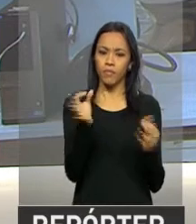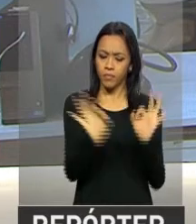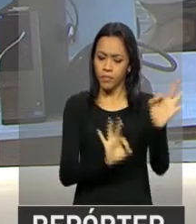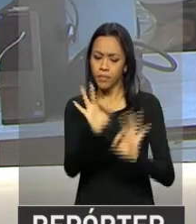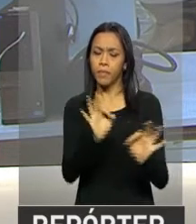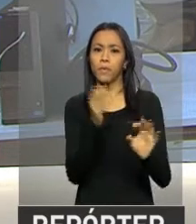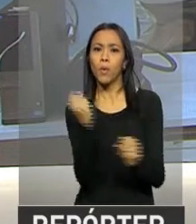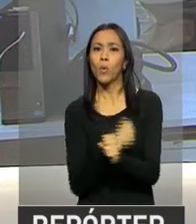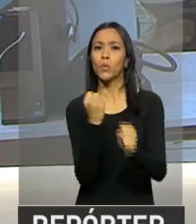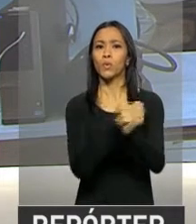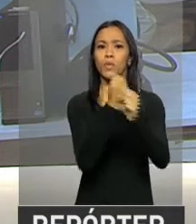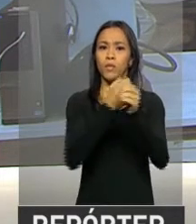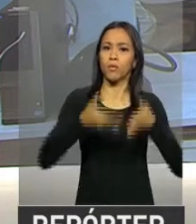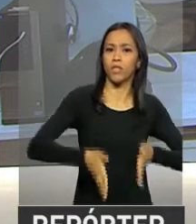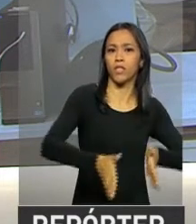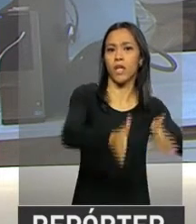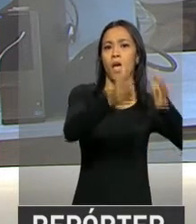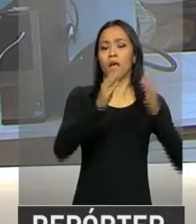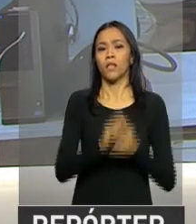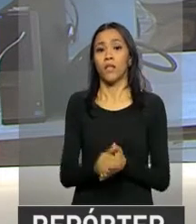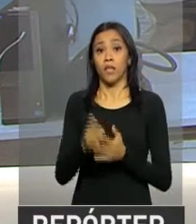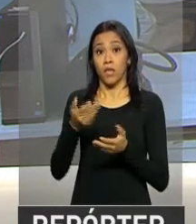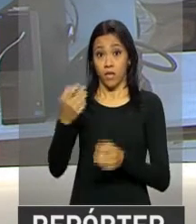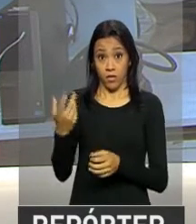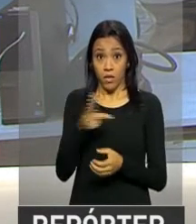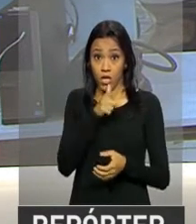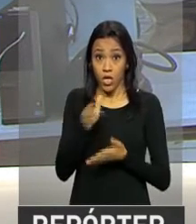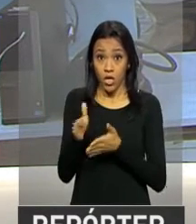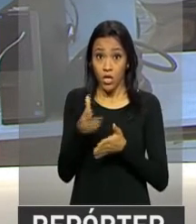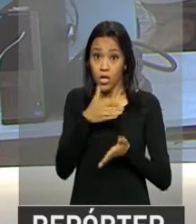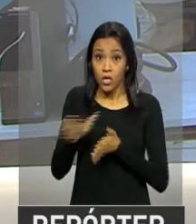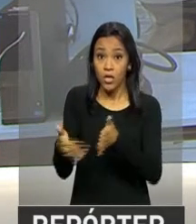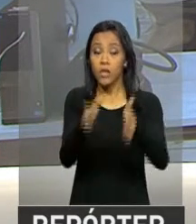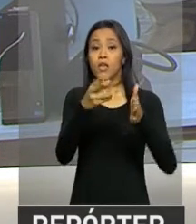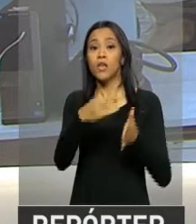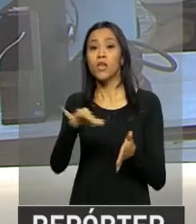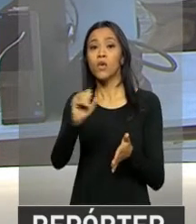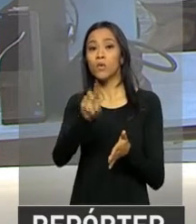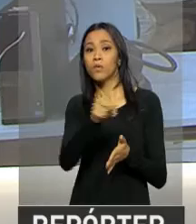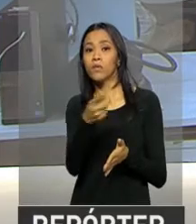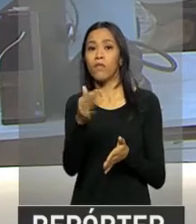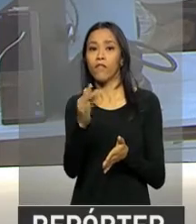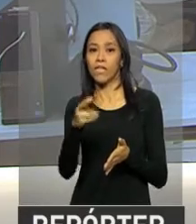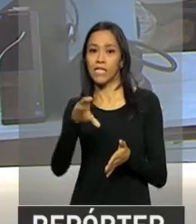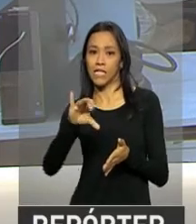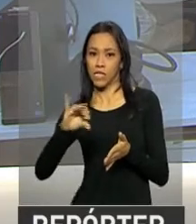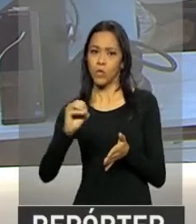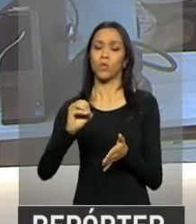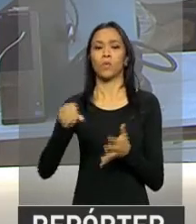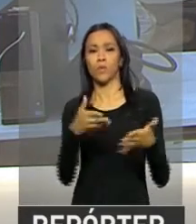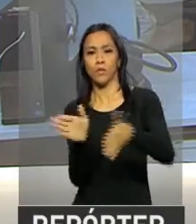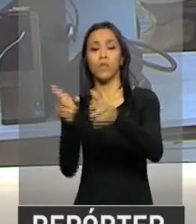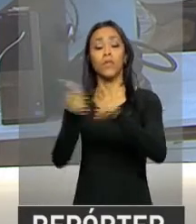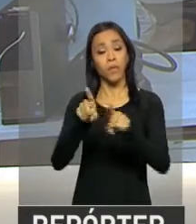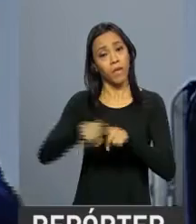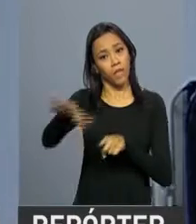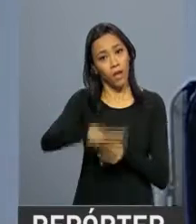de estradas, a transposição do São Francisco e investimentos também nas áreas de saúde e defesa.